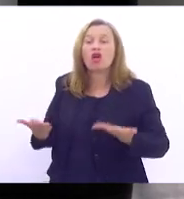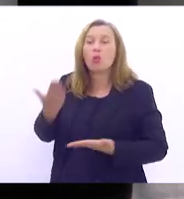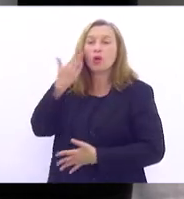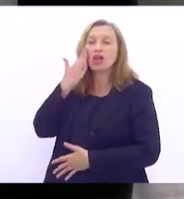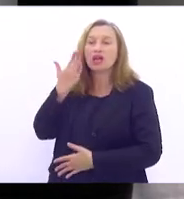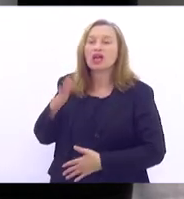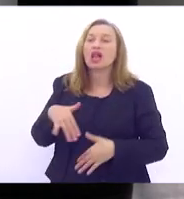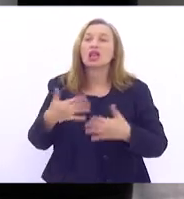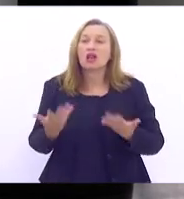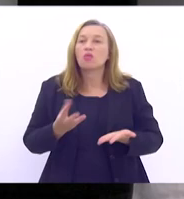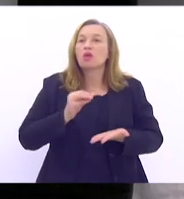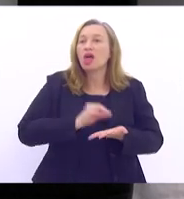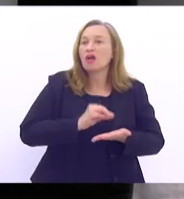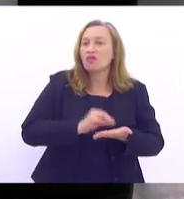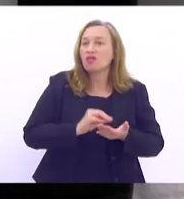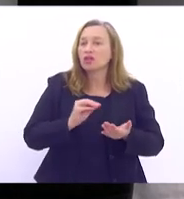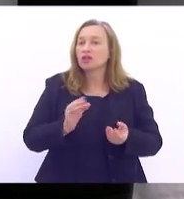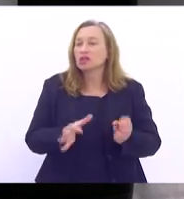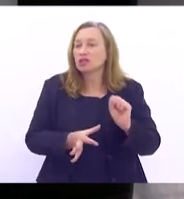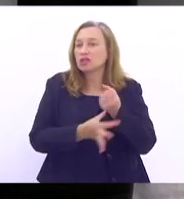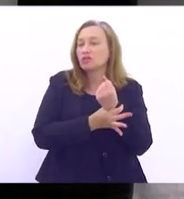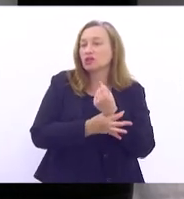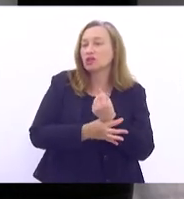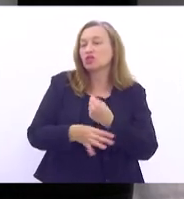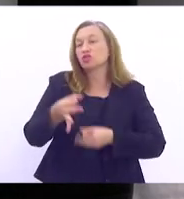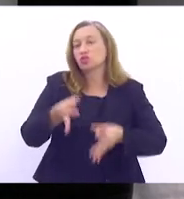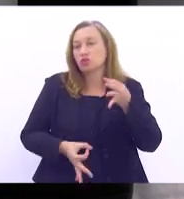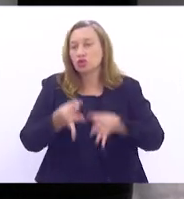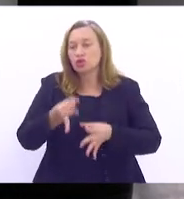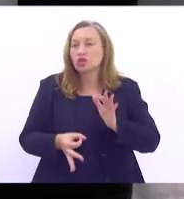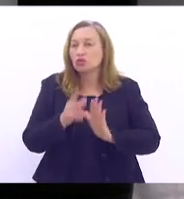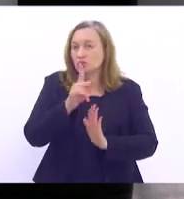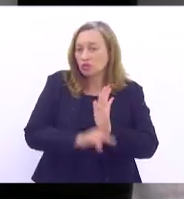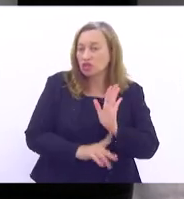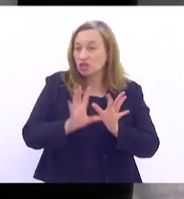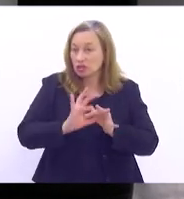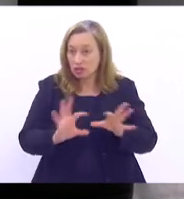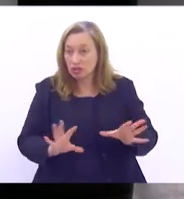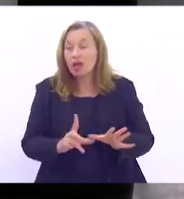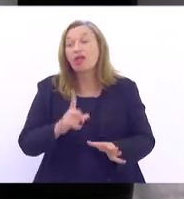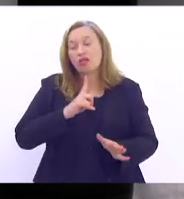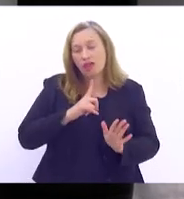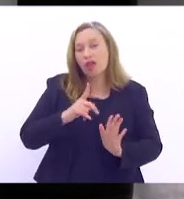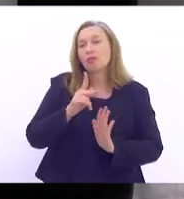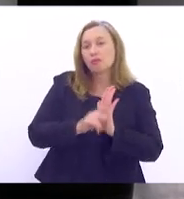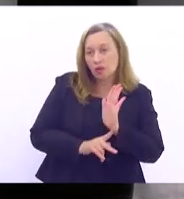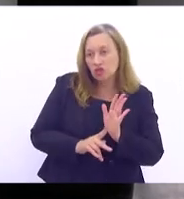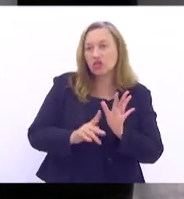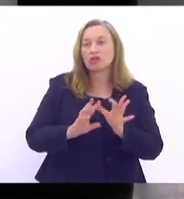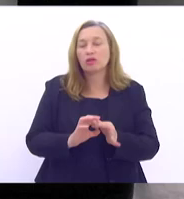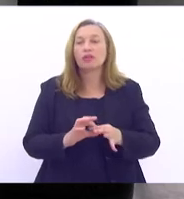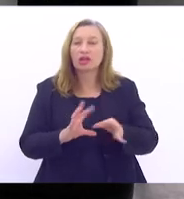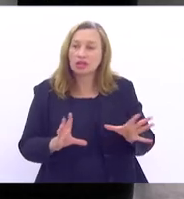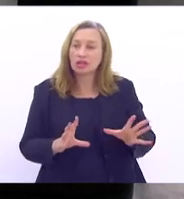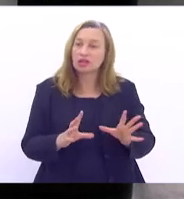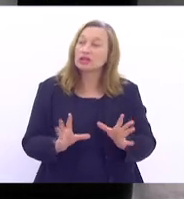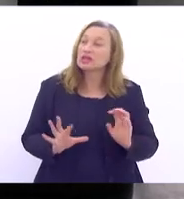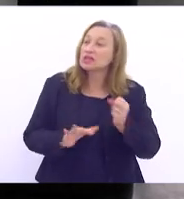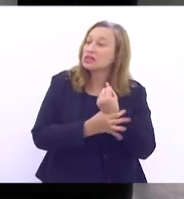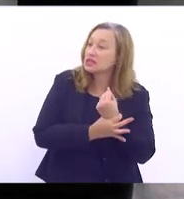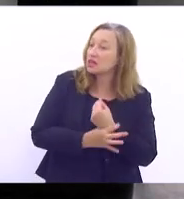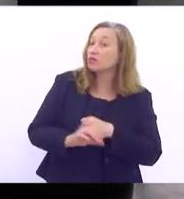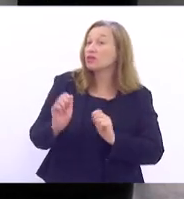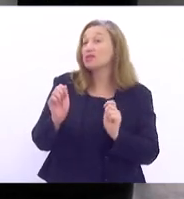até pela insegurança jurídica que o projeto causa, sendo autorizativo, porque tem projeto autorizativo que dá